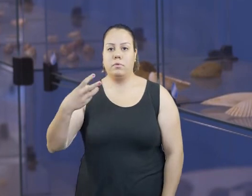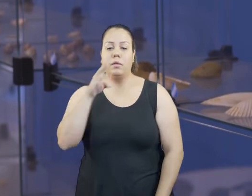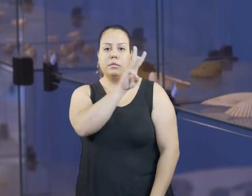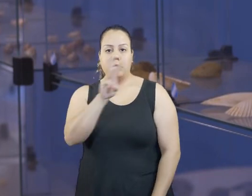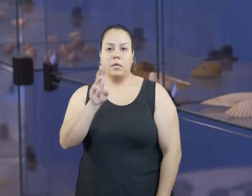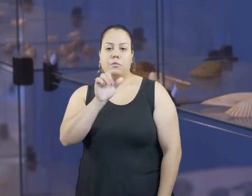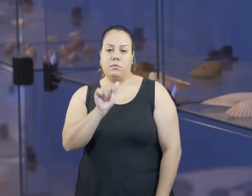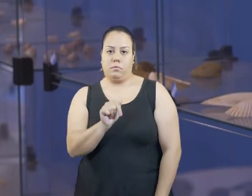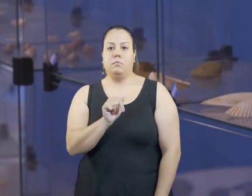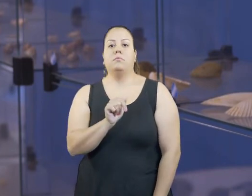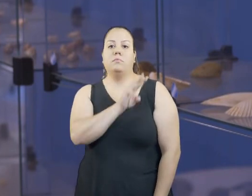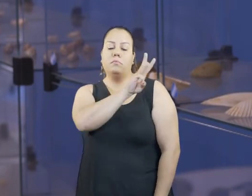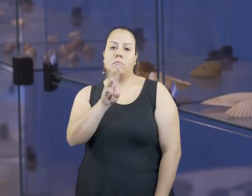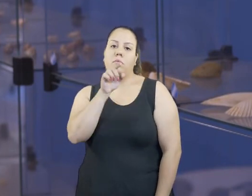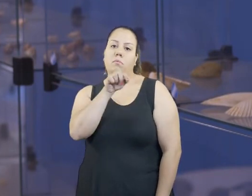Centro de Ciências é o